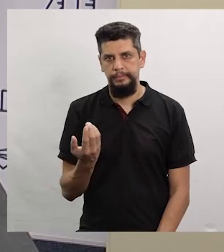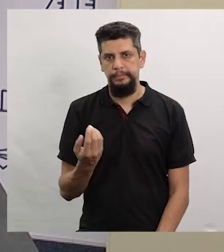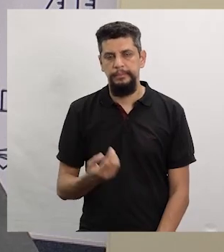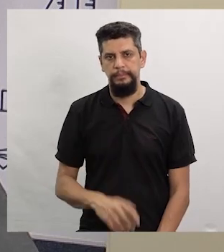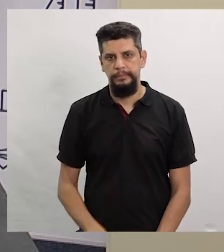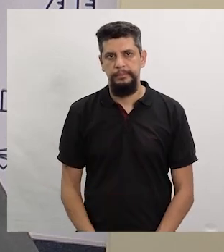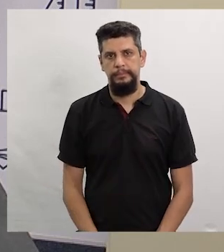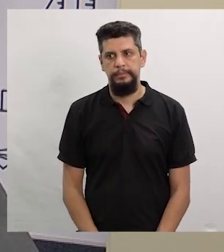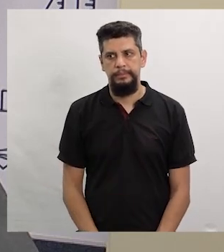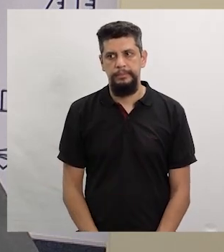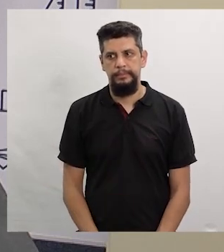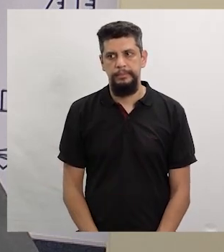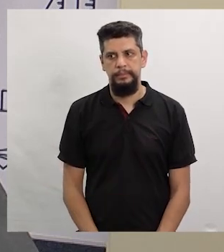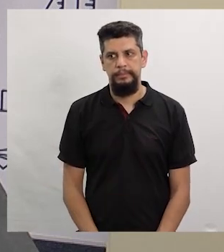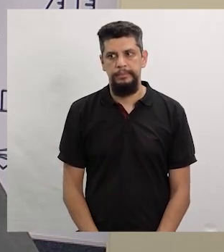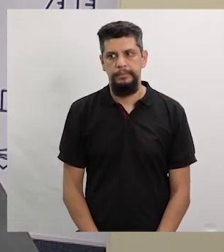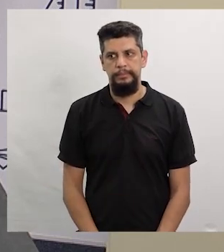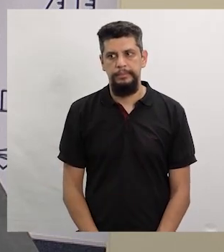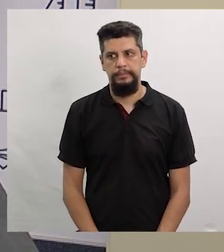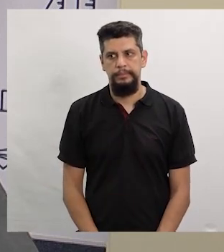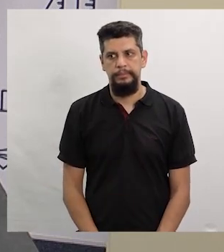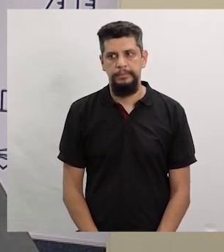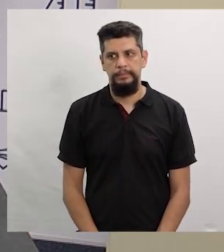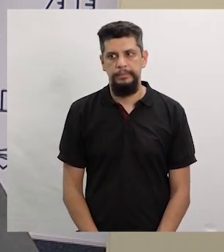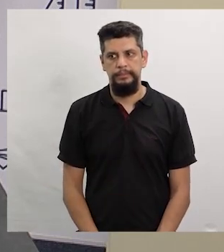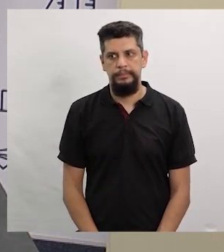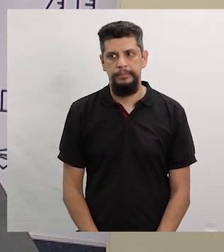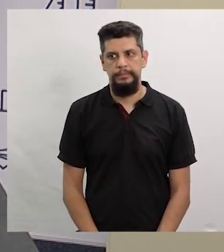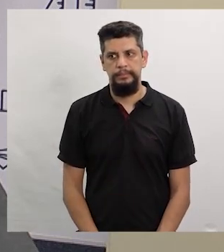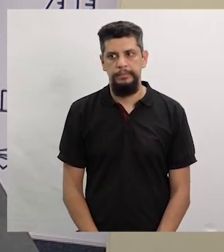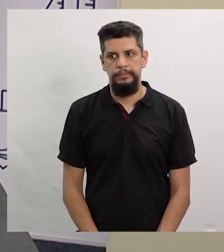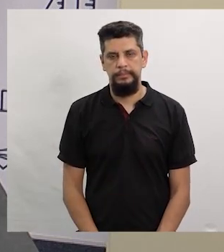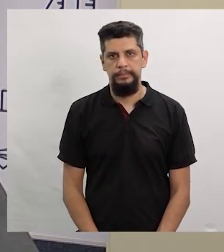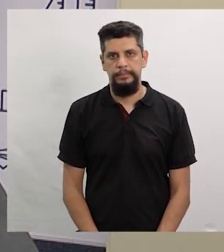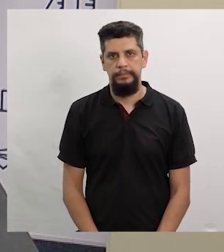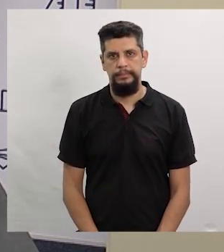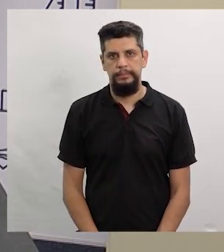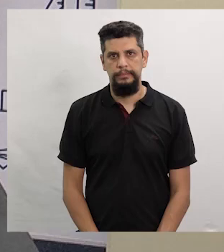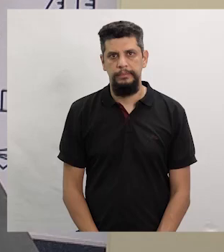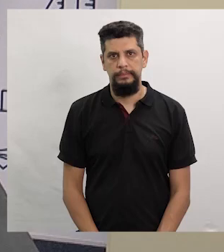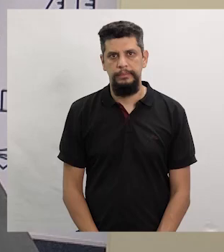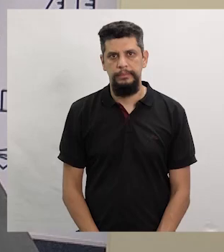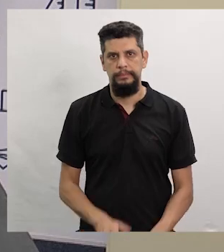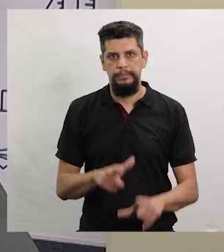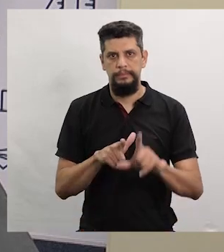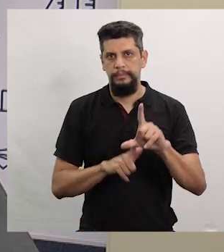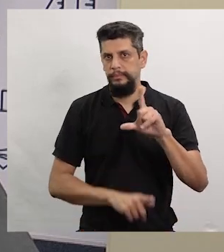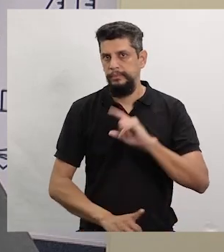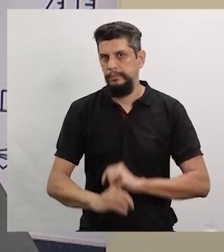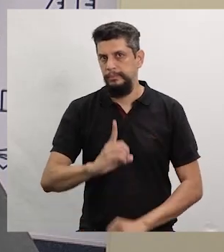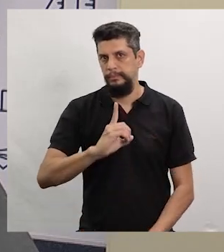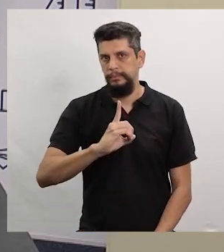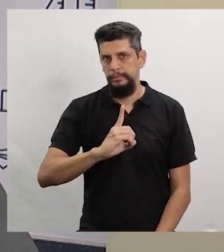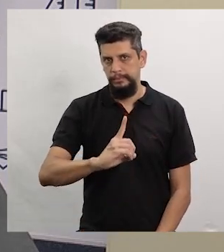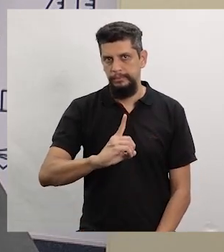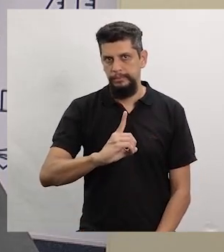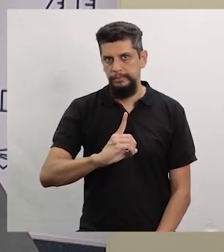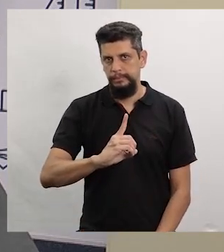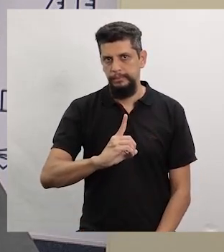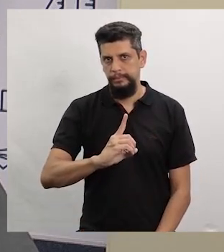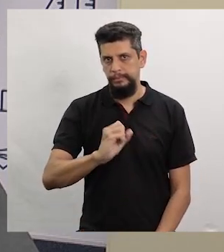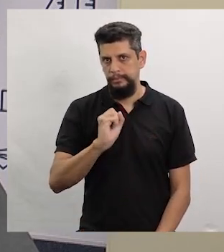gente põe a língua no cé da boca D assim ó pertinho do do dos dentes assim D